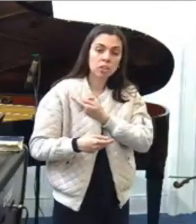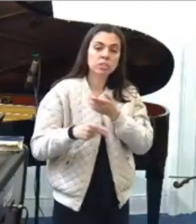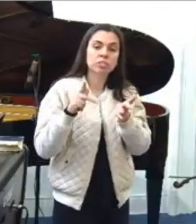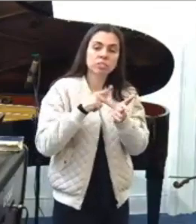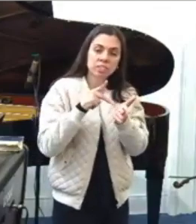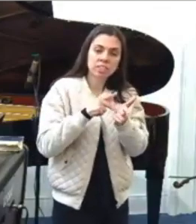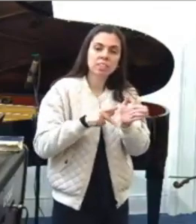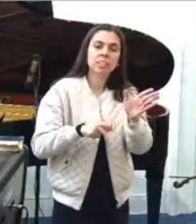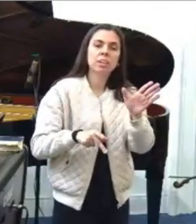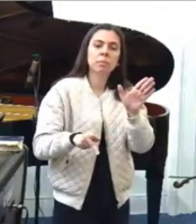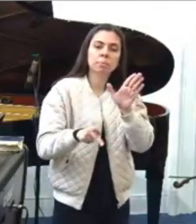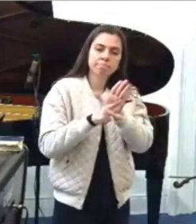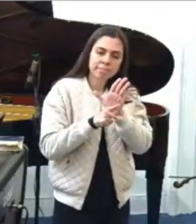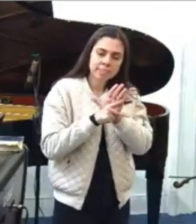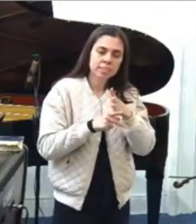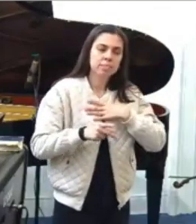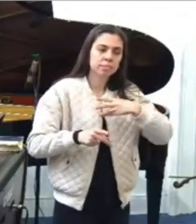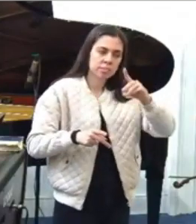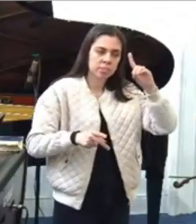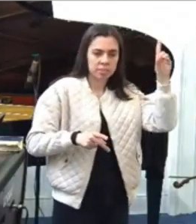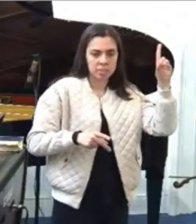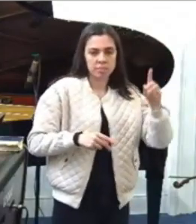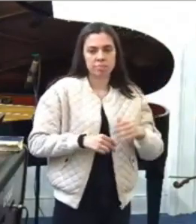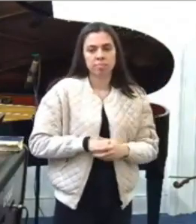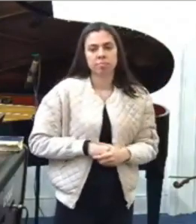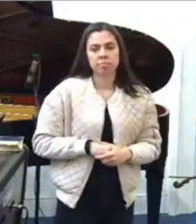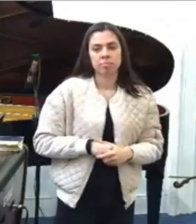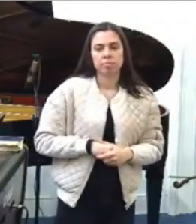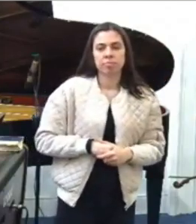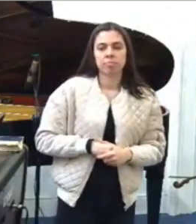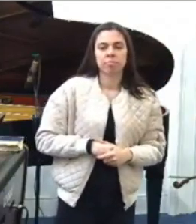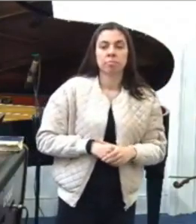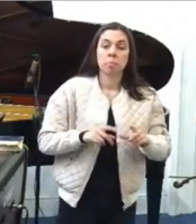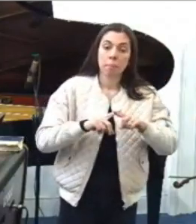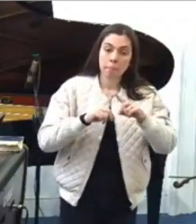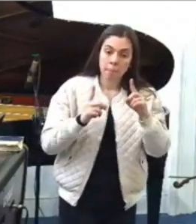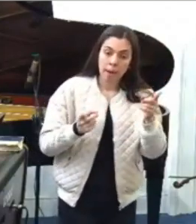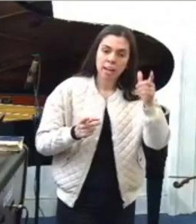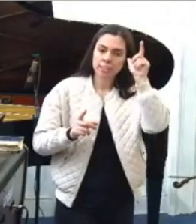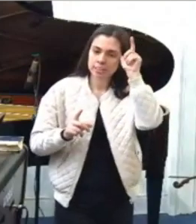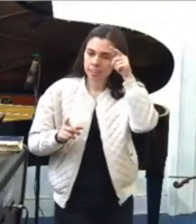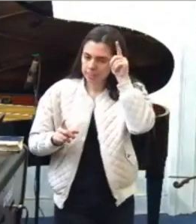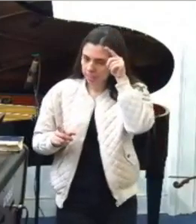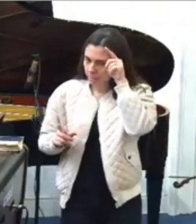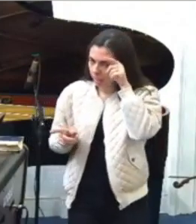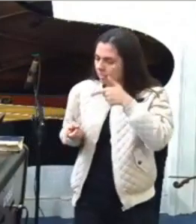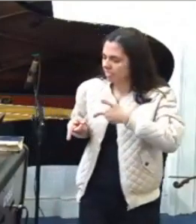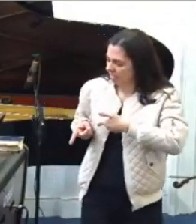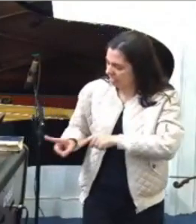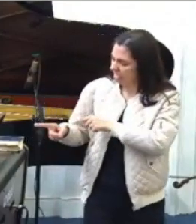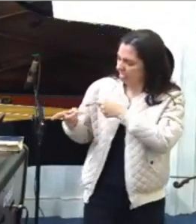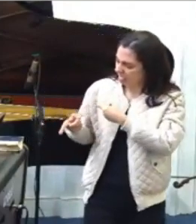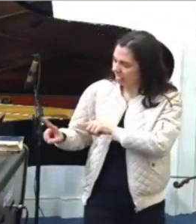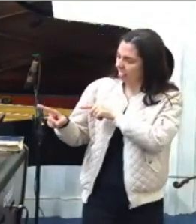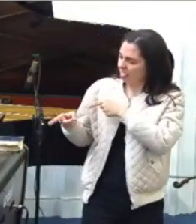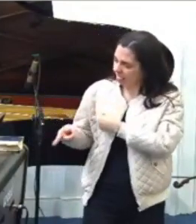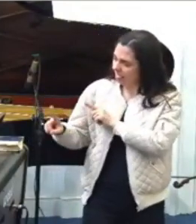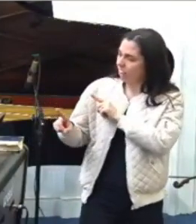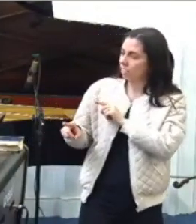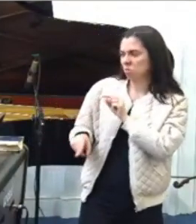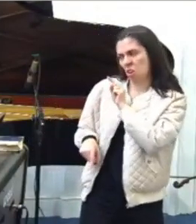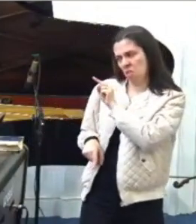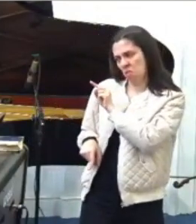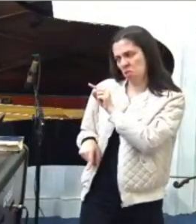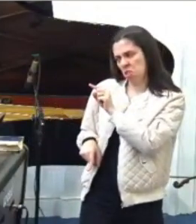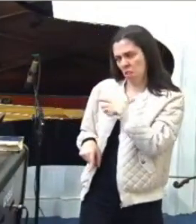tenta causar o maior dano possível. Atacar o máximo possível